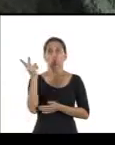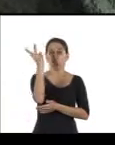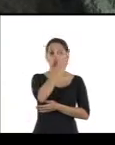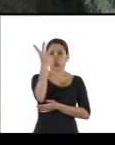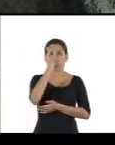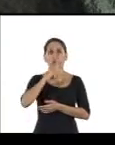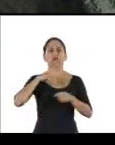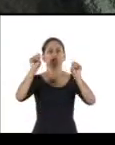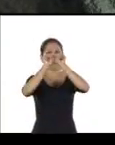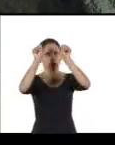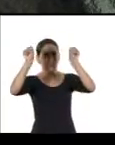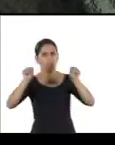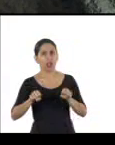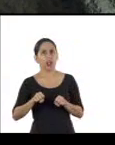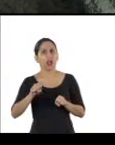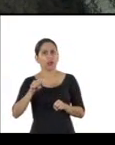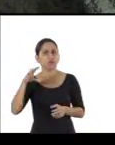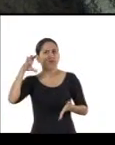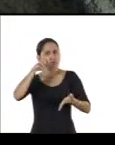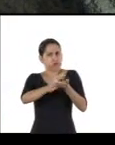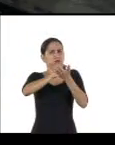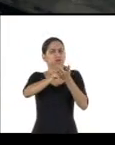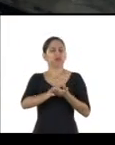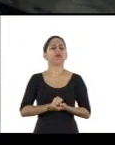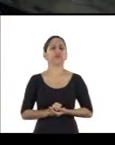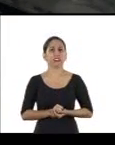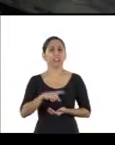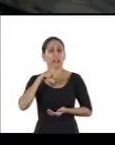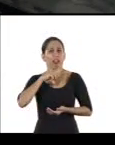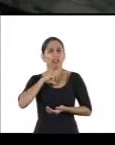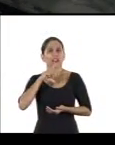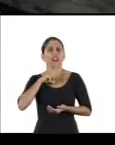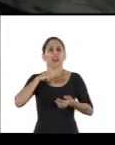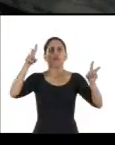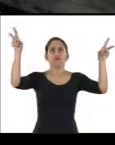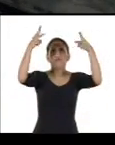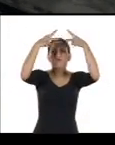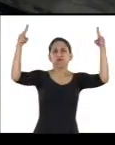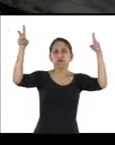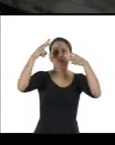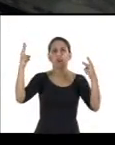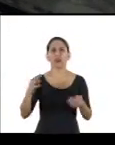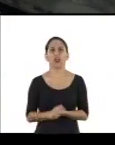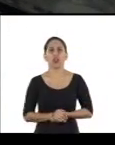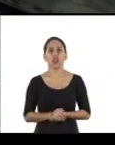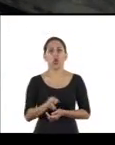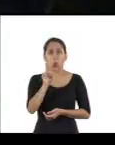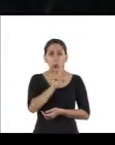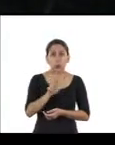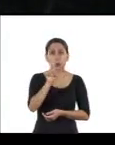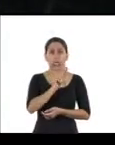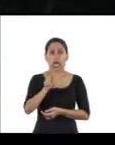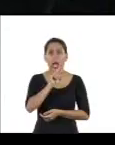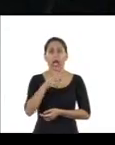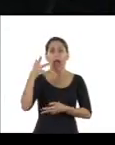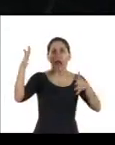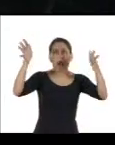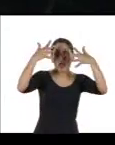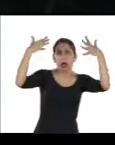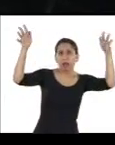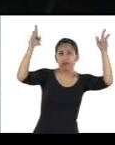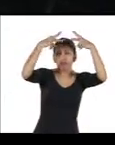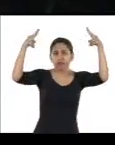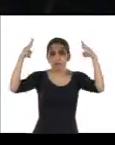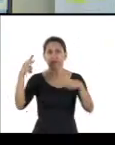de maneira a impedir a recirculação de ar. E o ventilador principal precisa ter um dispositivo de alarme capaz de indicar a